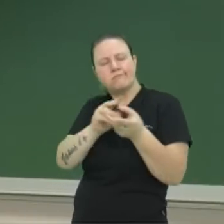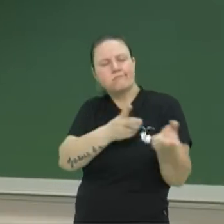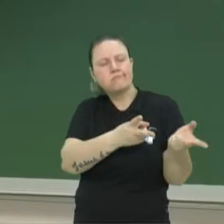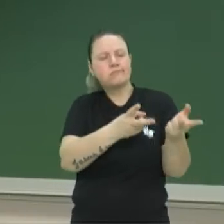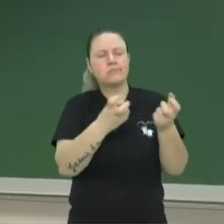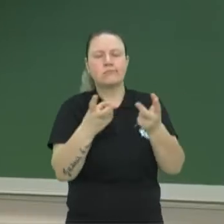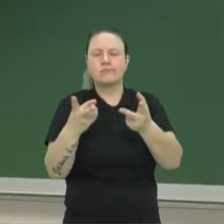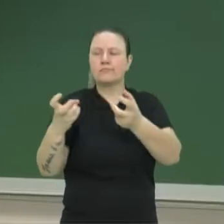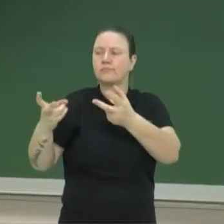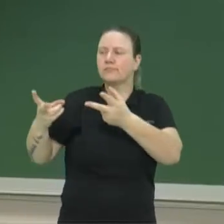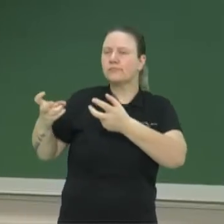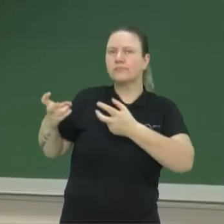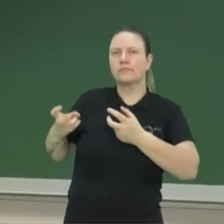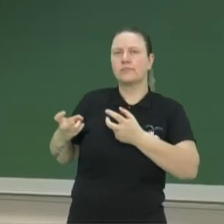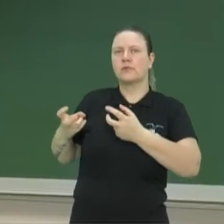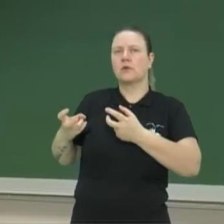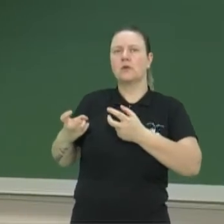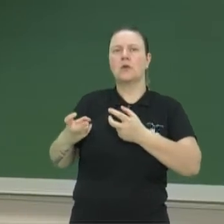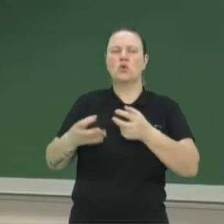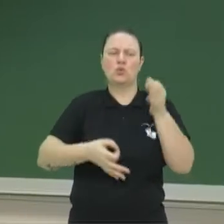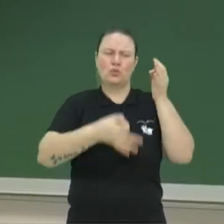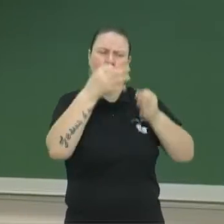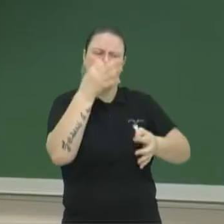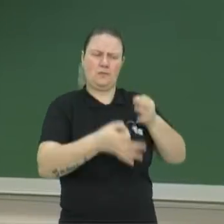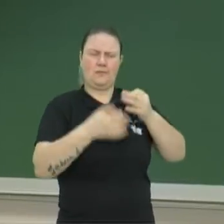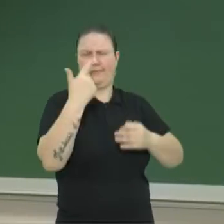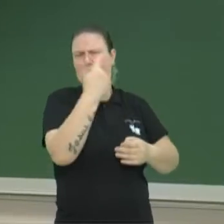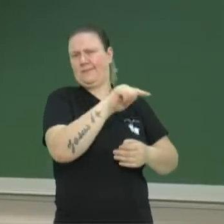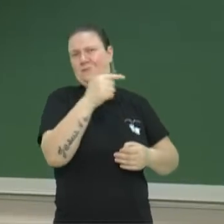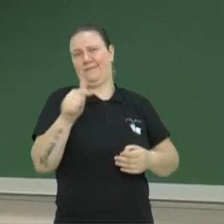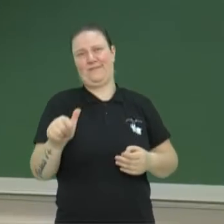Se nós compreendemos, não há por que julgar, certo?